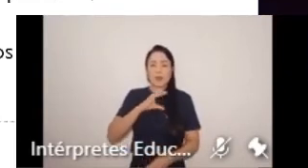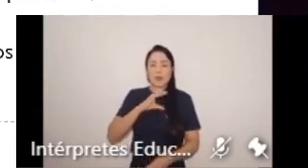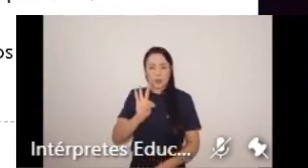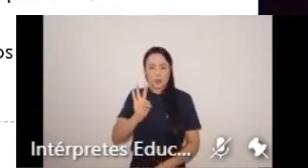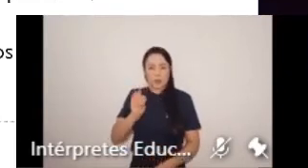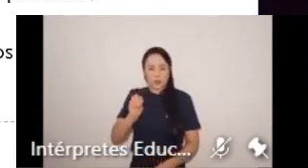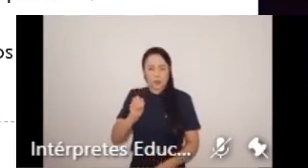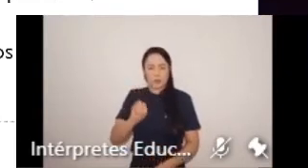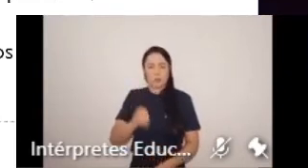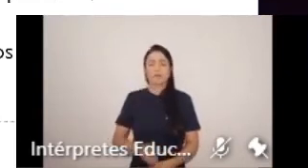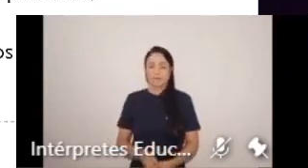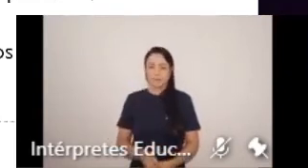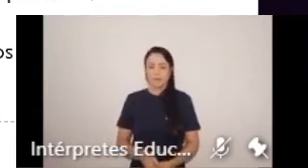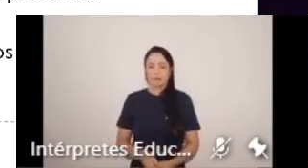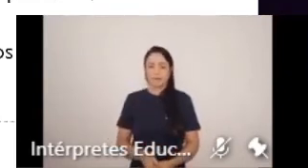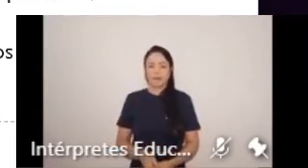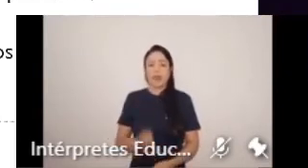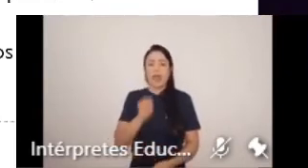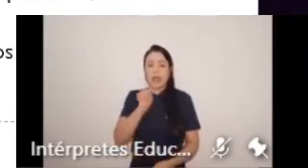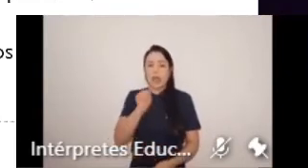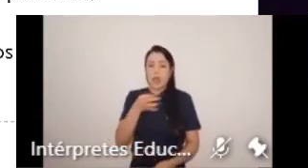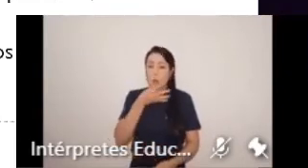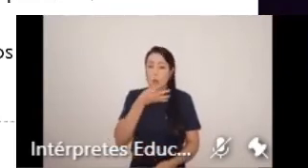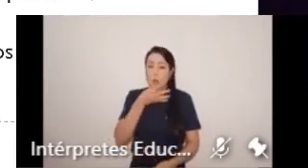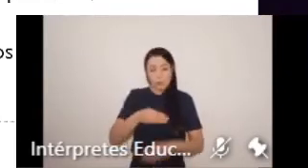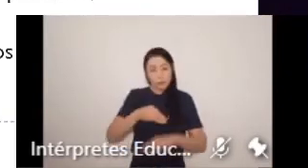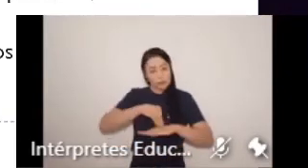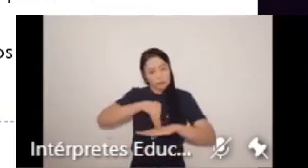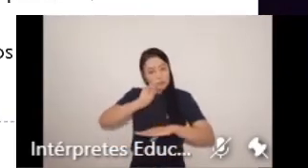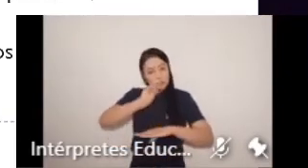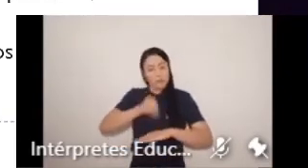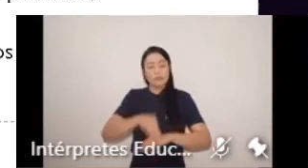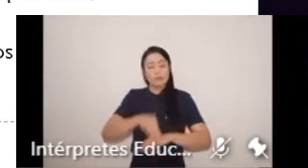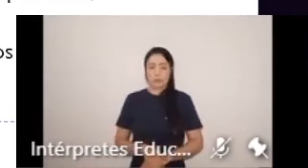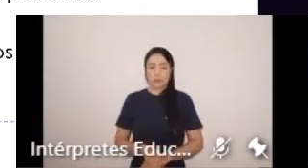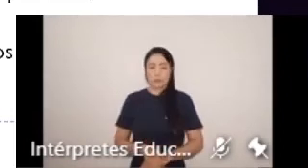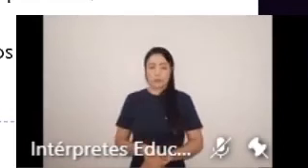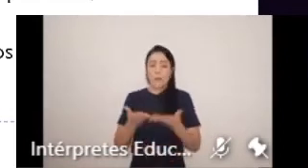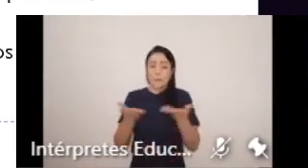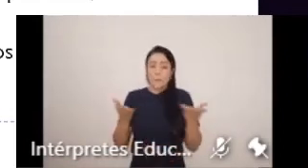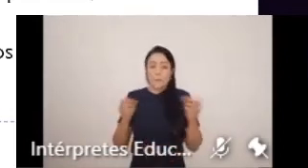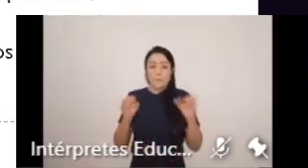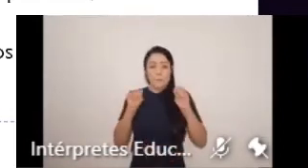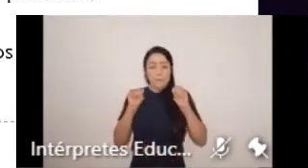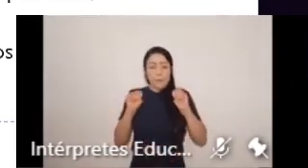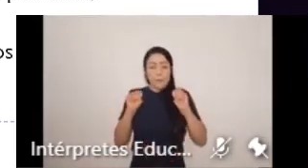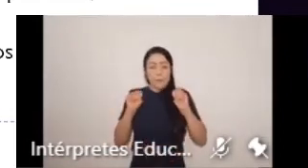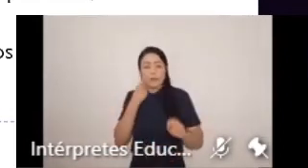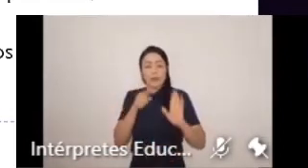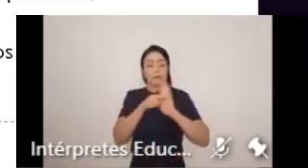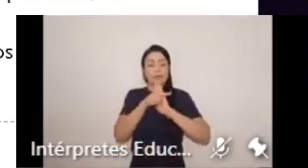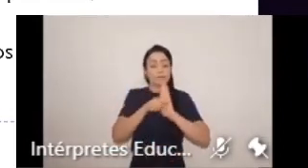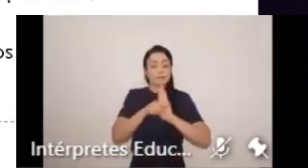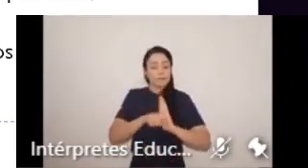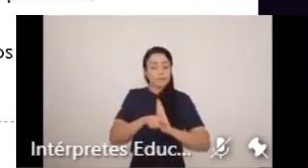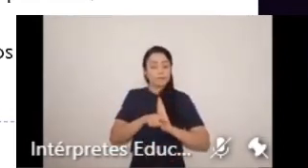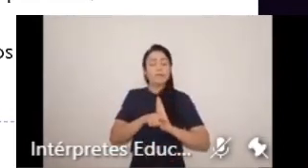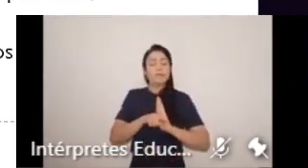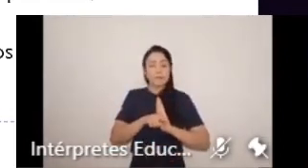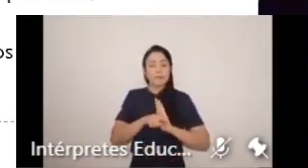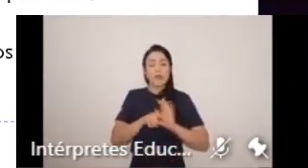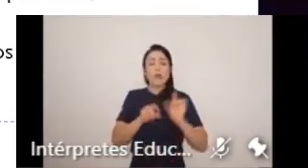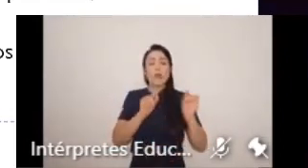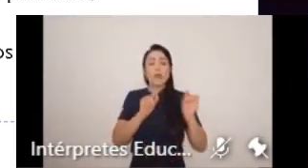prescrito. E nesse ponto fica aqui uma sugestão para que seja considerada que